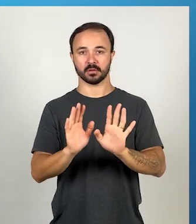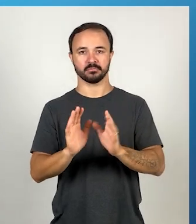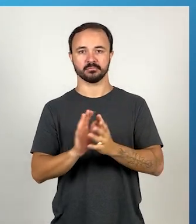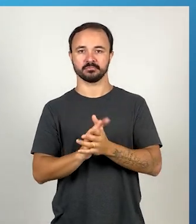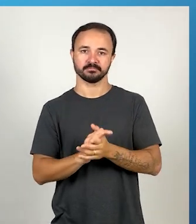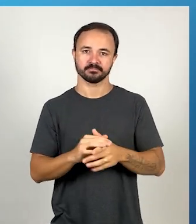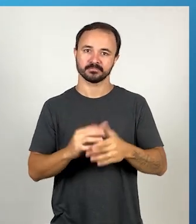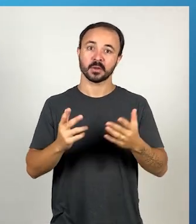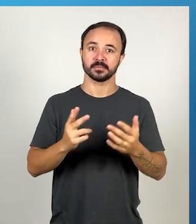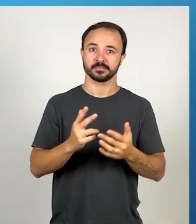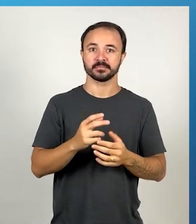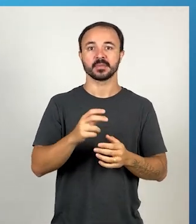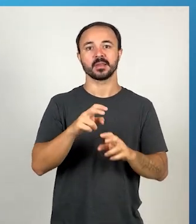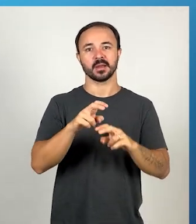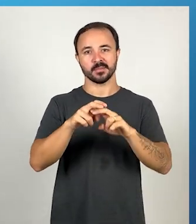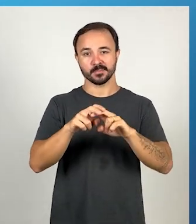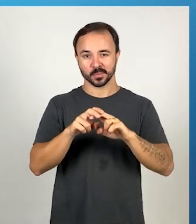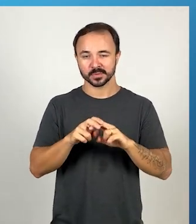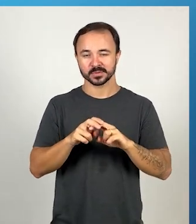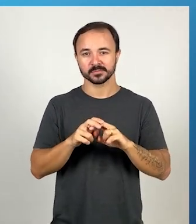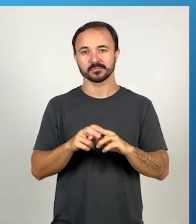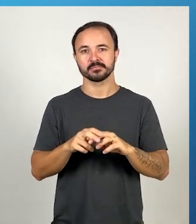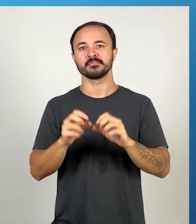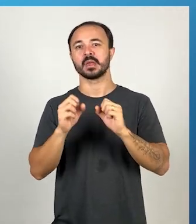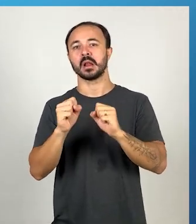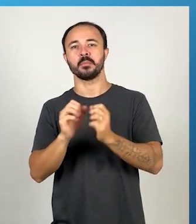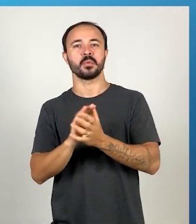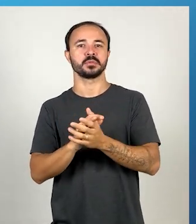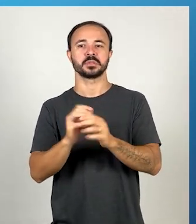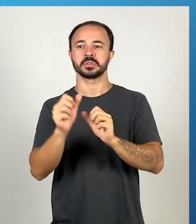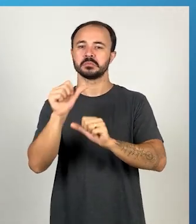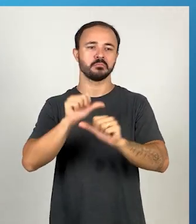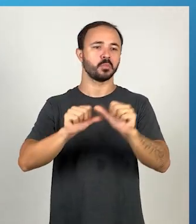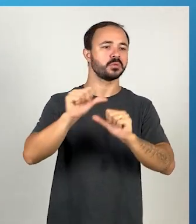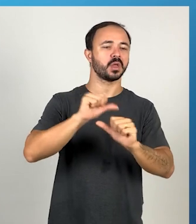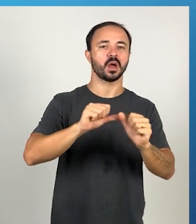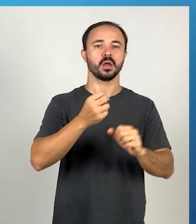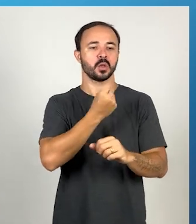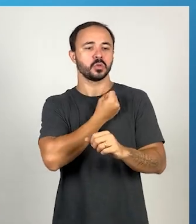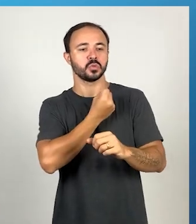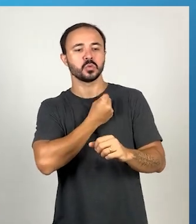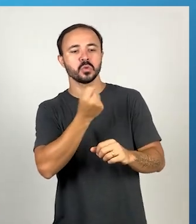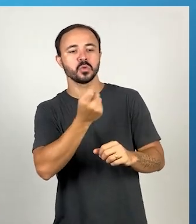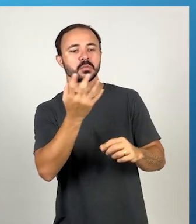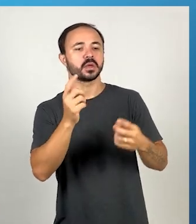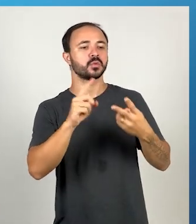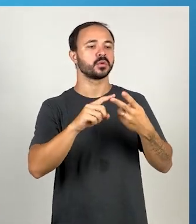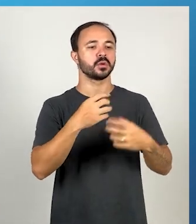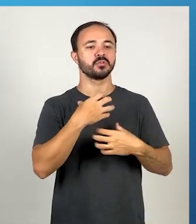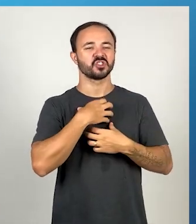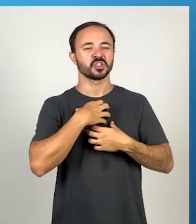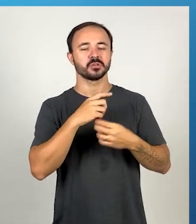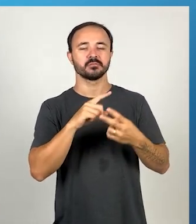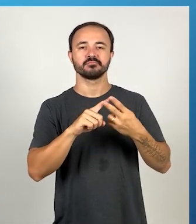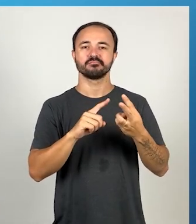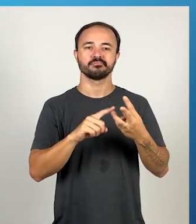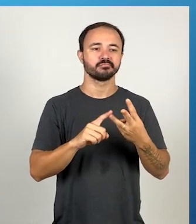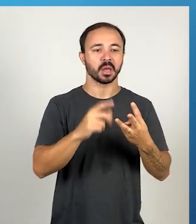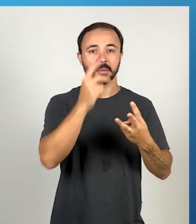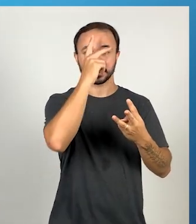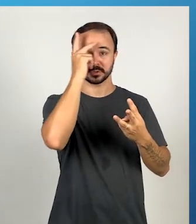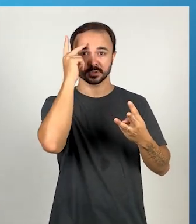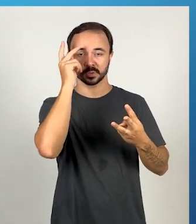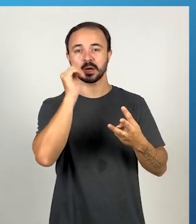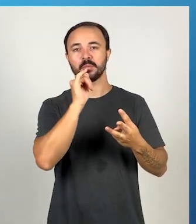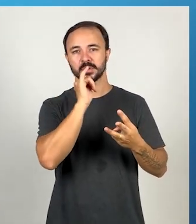Por esse motivo, ela pode ser classificada como silepse de número, de gênero e de pessoa.